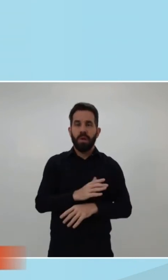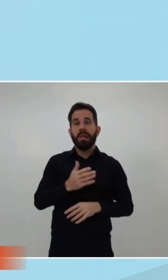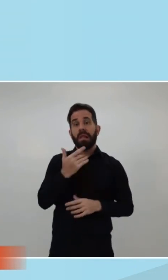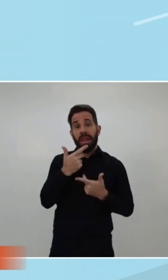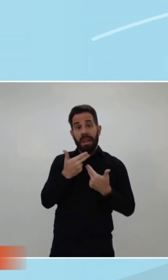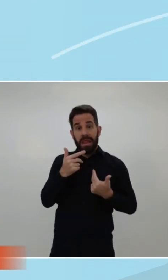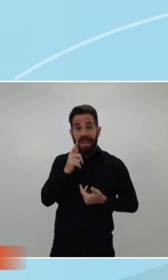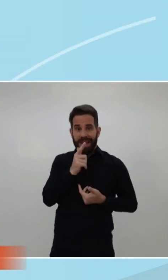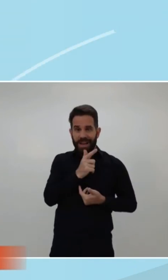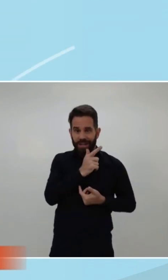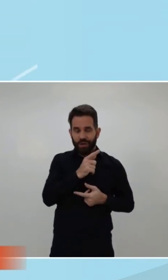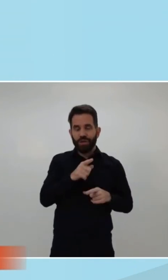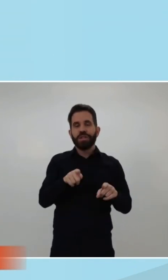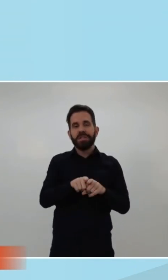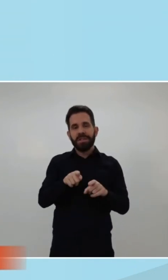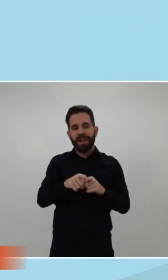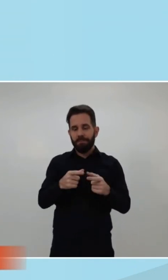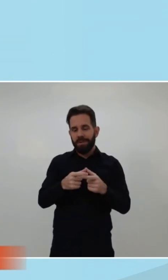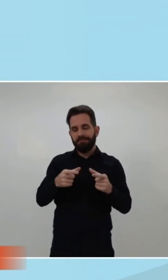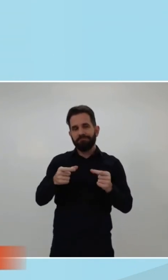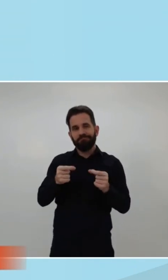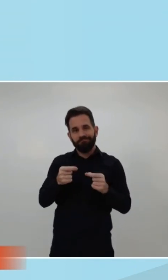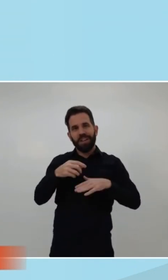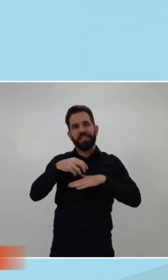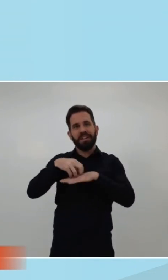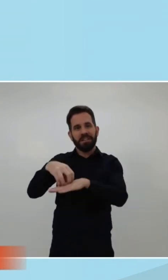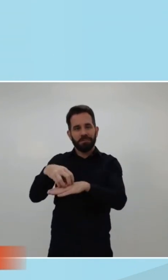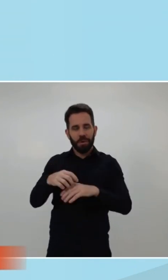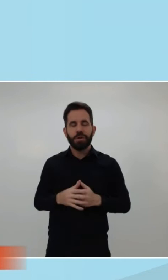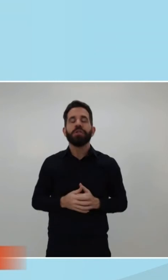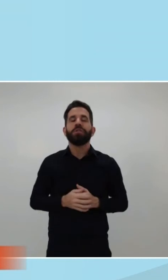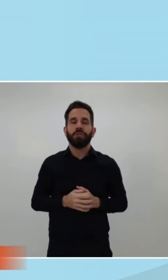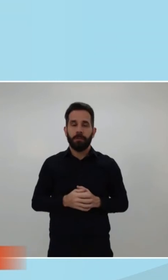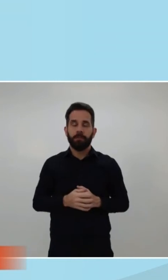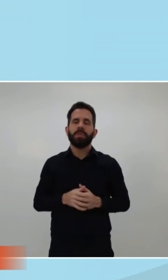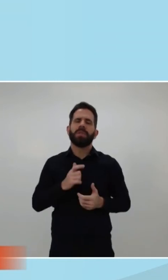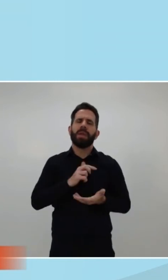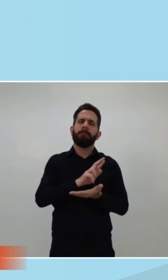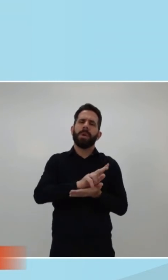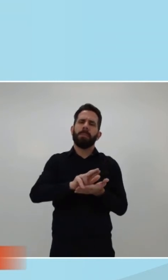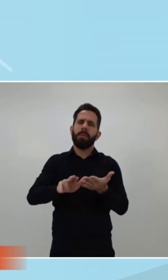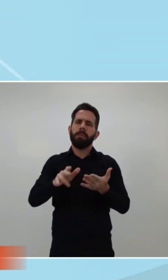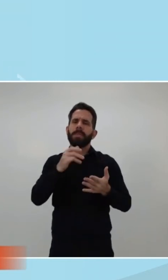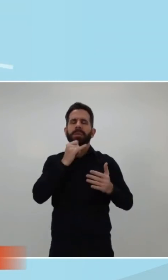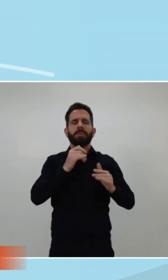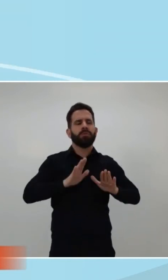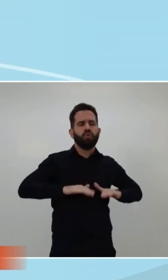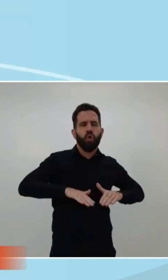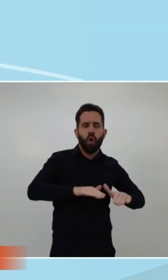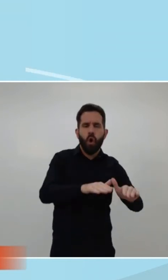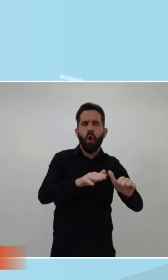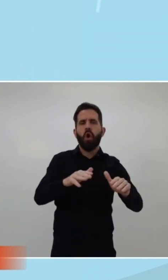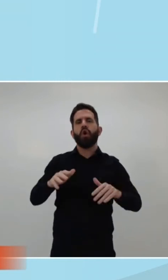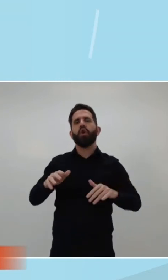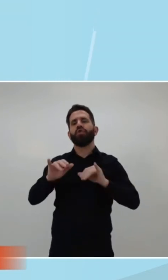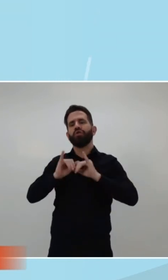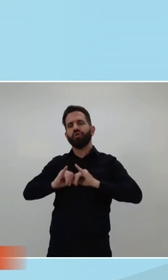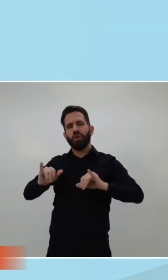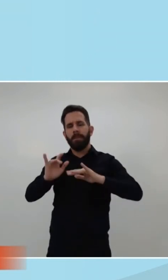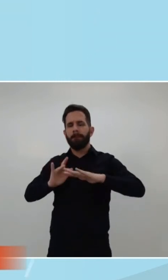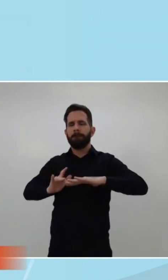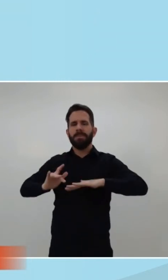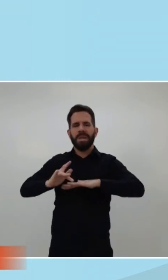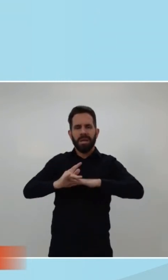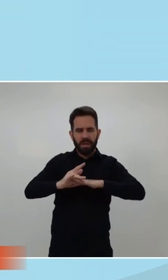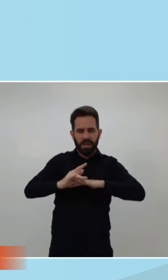transporte. Há oportunidades em diferentes áreas, como corte e costura, mídias sociais, informática básica e